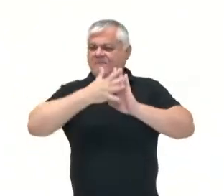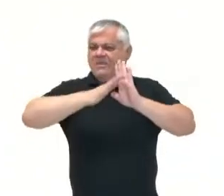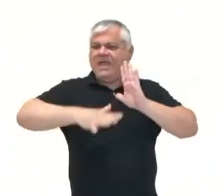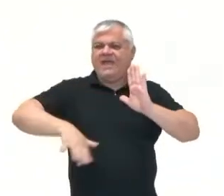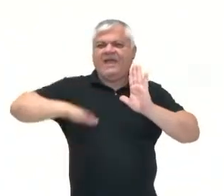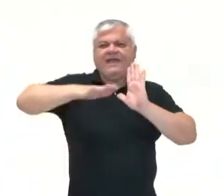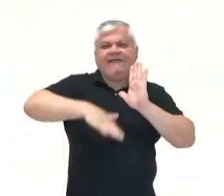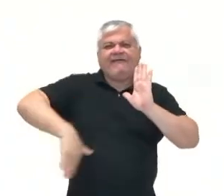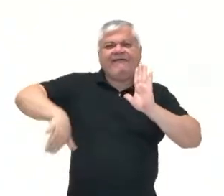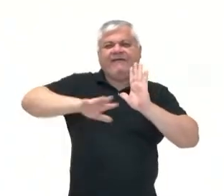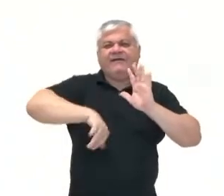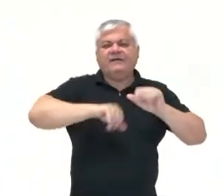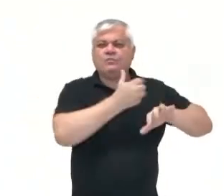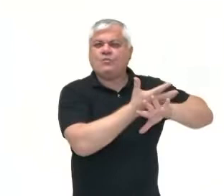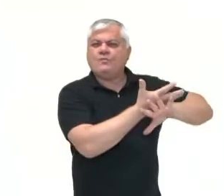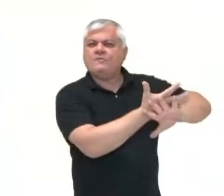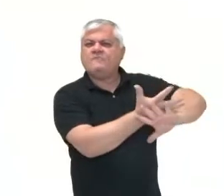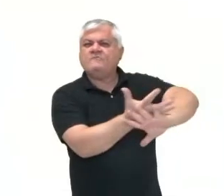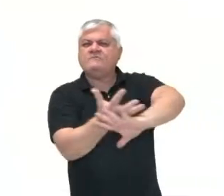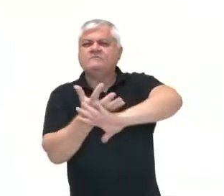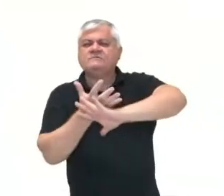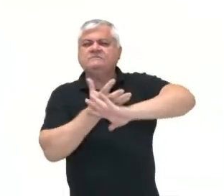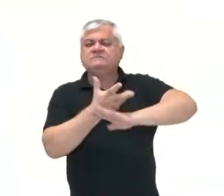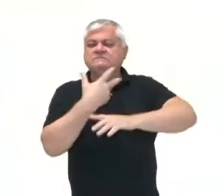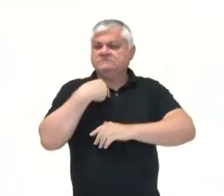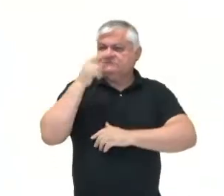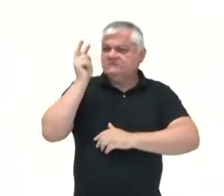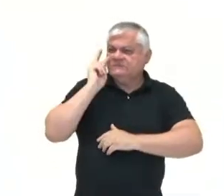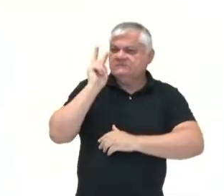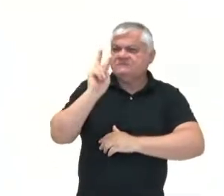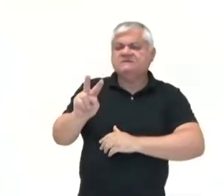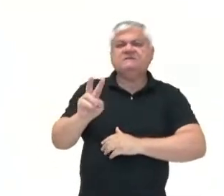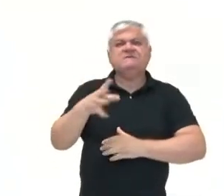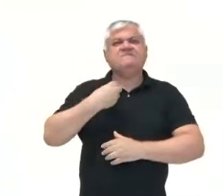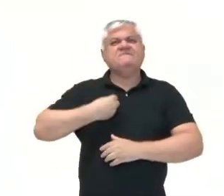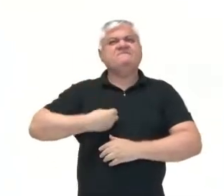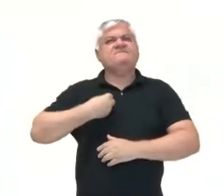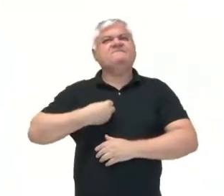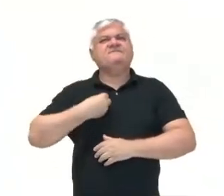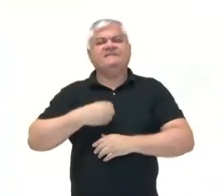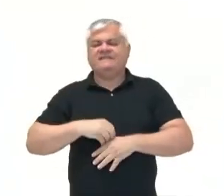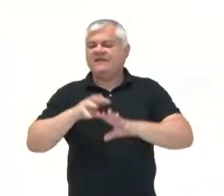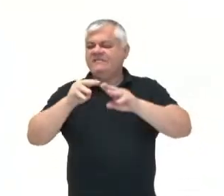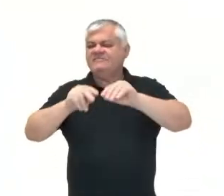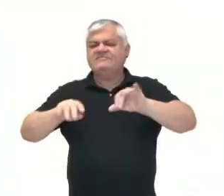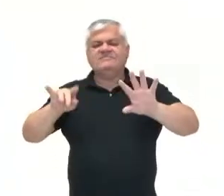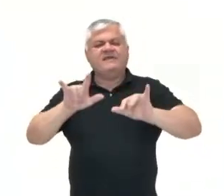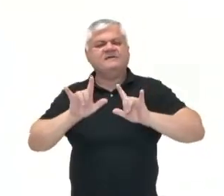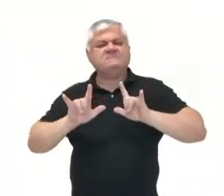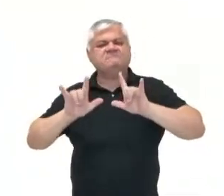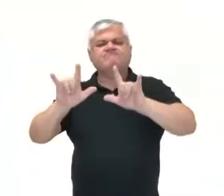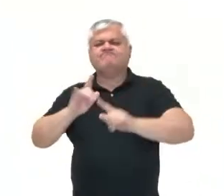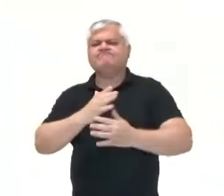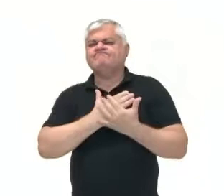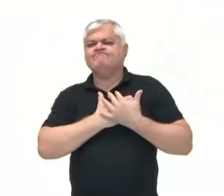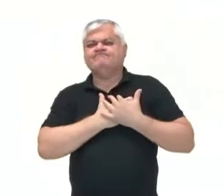sertão, por ela eu me acabo, dou a própria vida, terra querida do meu